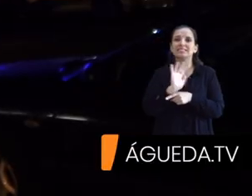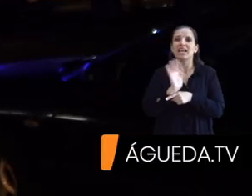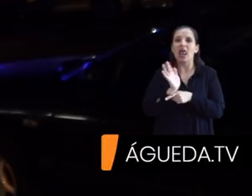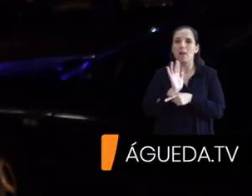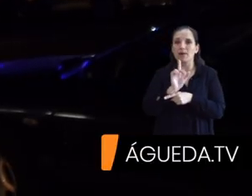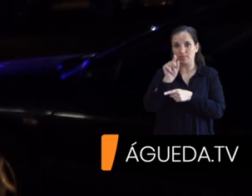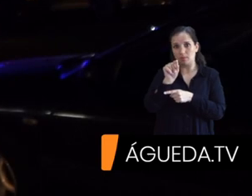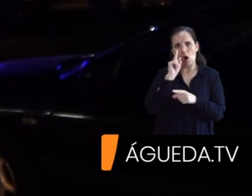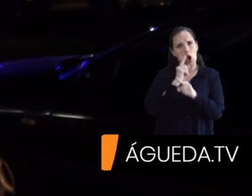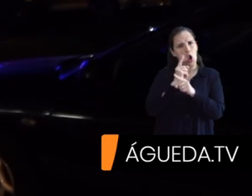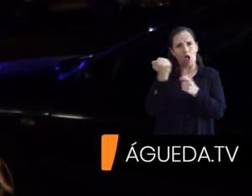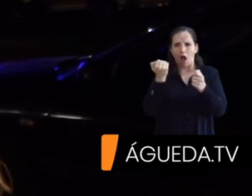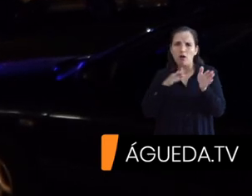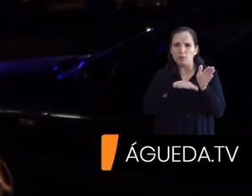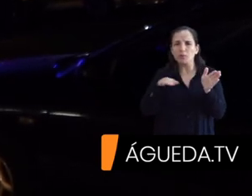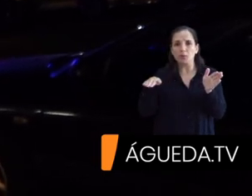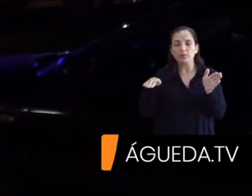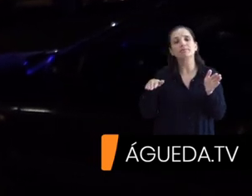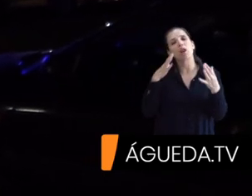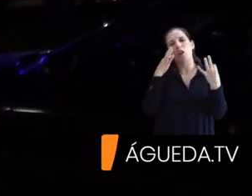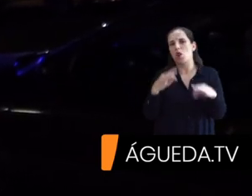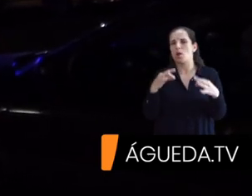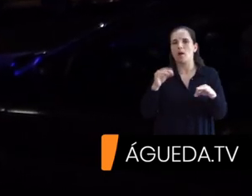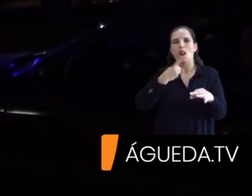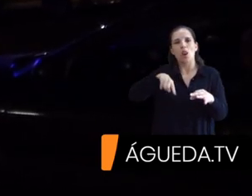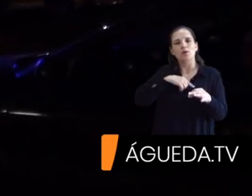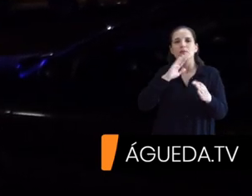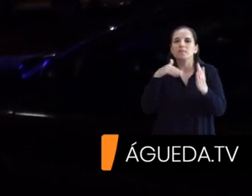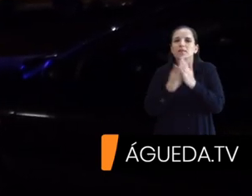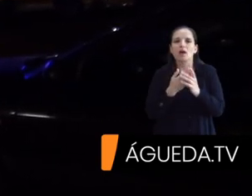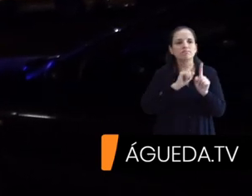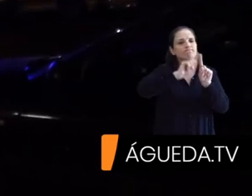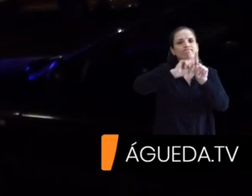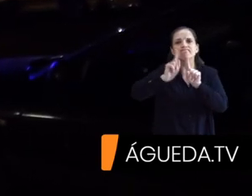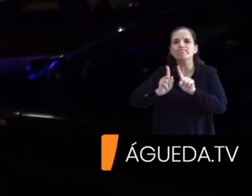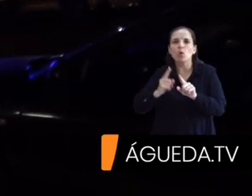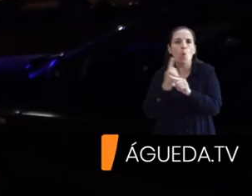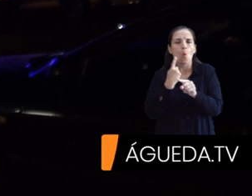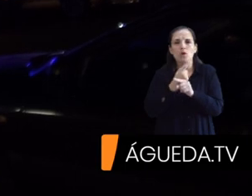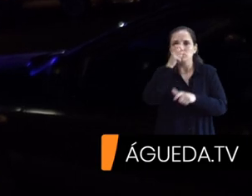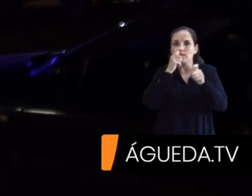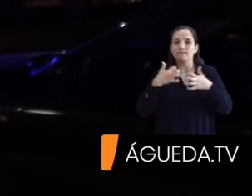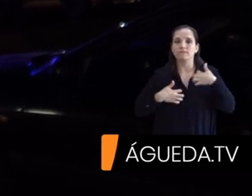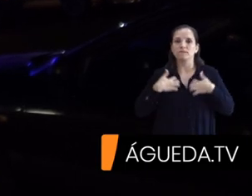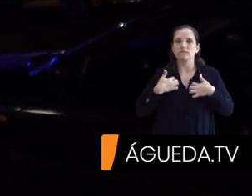livre em sistema de drive-in. É uma forma de fazermos as coisas, de proporcionarmos coisas diferentes a um público que está